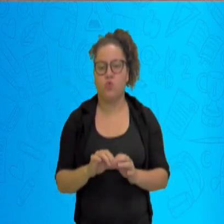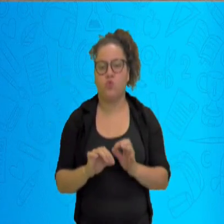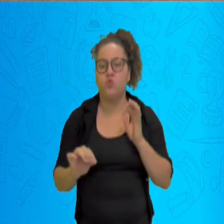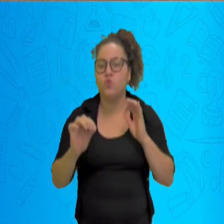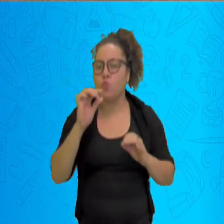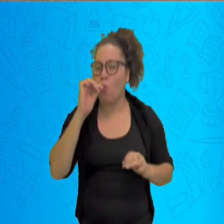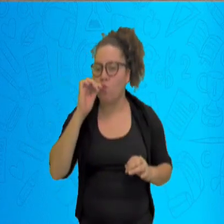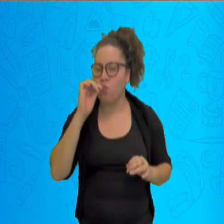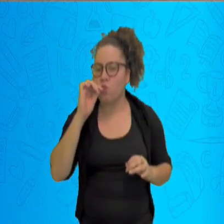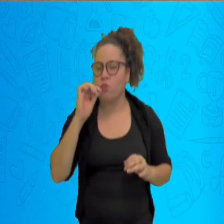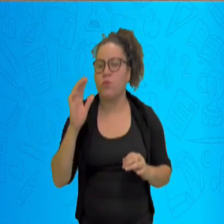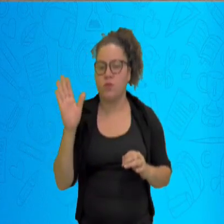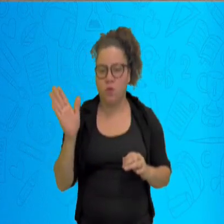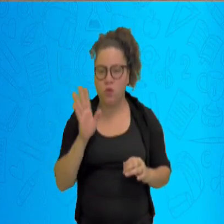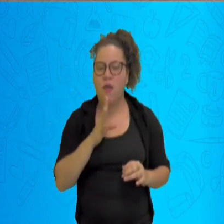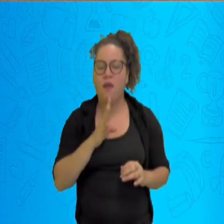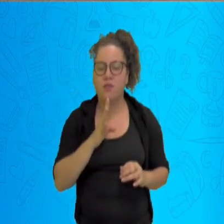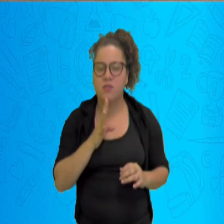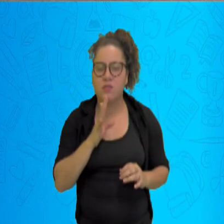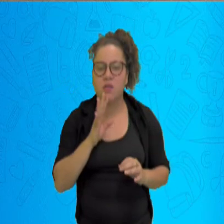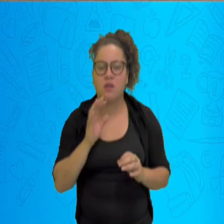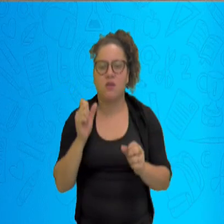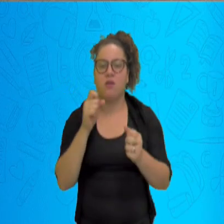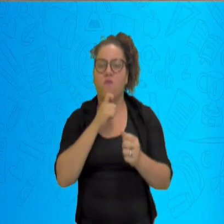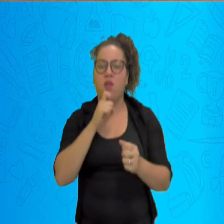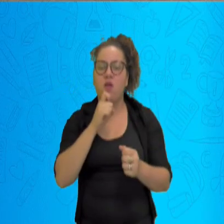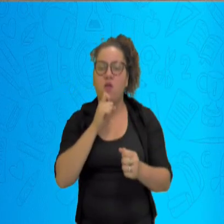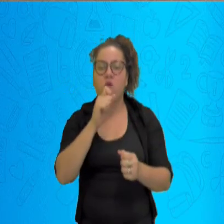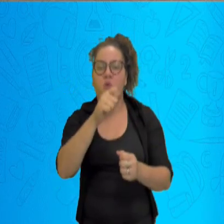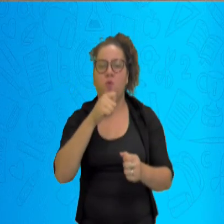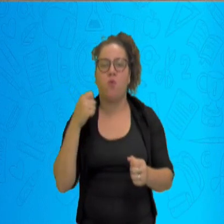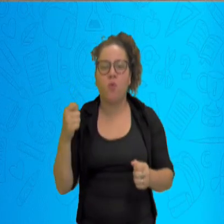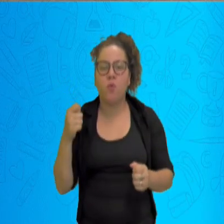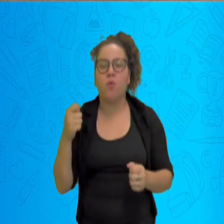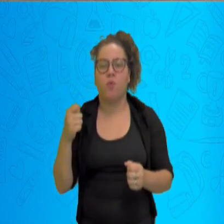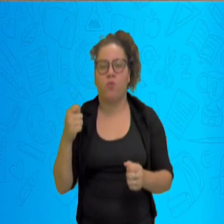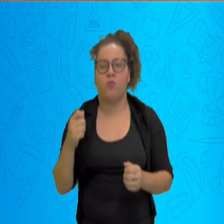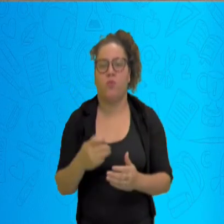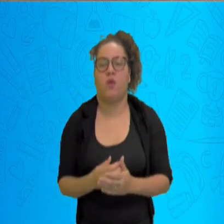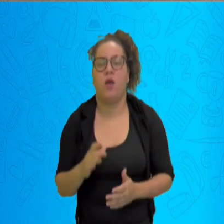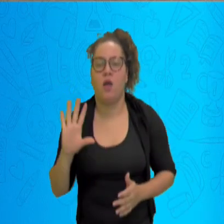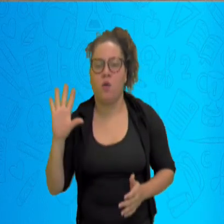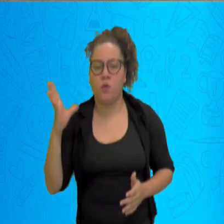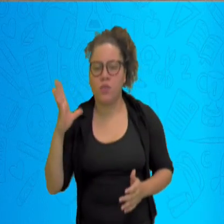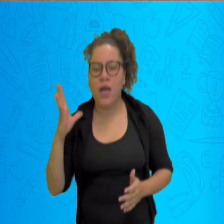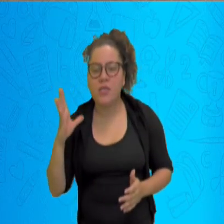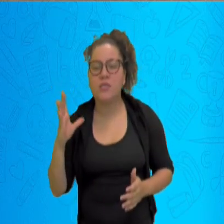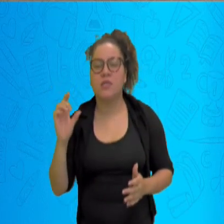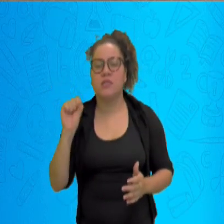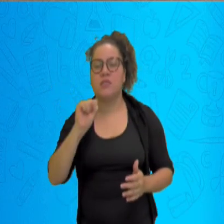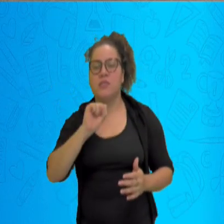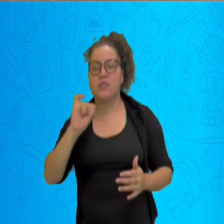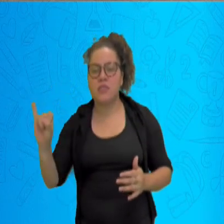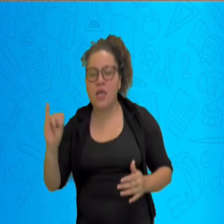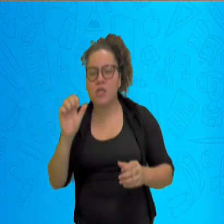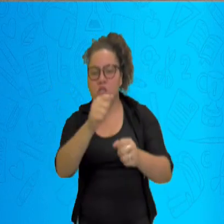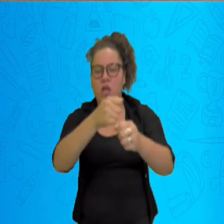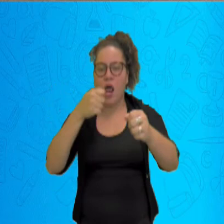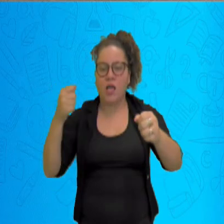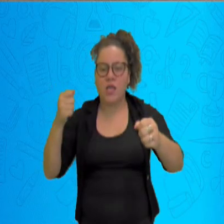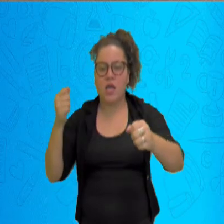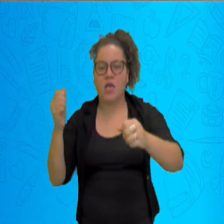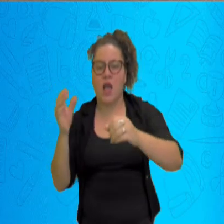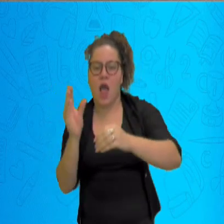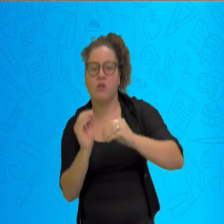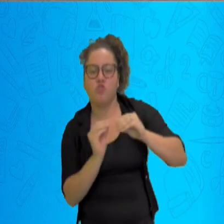sólido, para manter ele firme. Porque se você deixar fora da geladeira, o que vai acontecer? Ele vai se